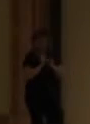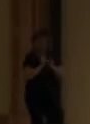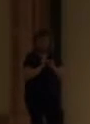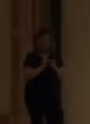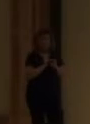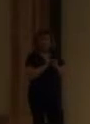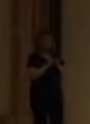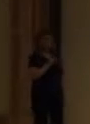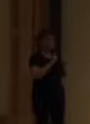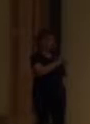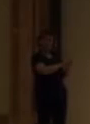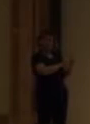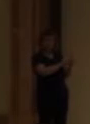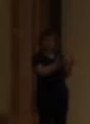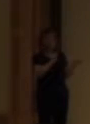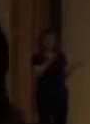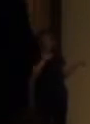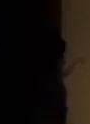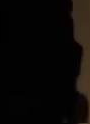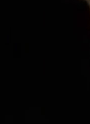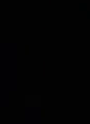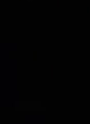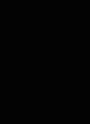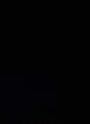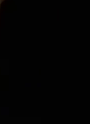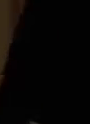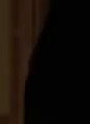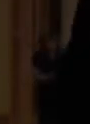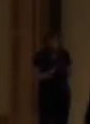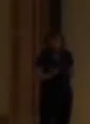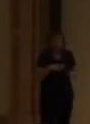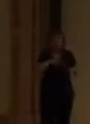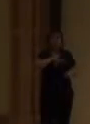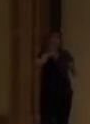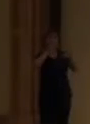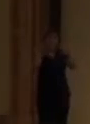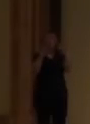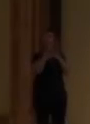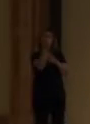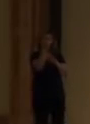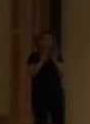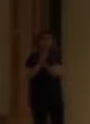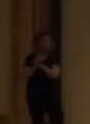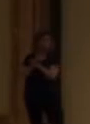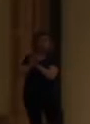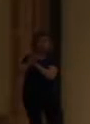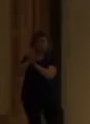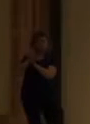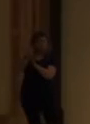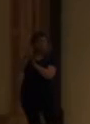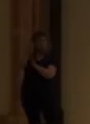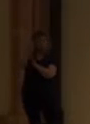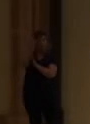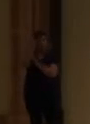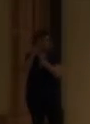etc. E agora, num mundo globalizado, não se percebe muito bem que regimes são estes, que autodeterminação